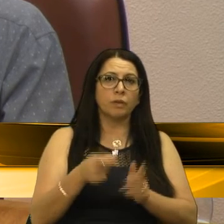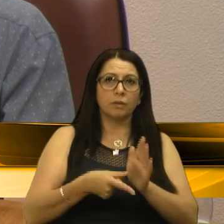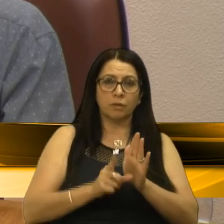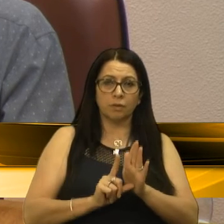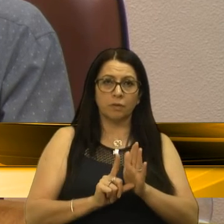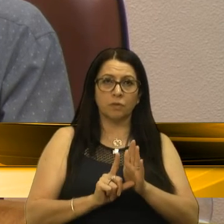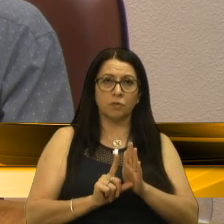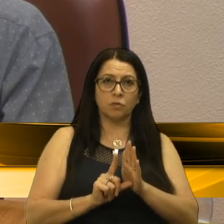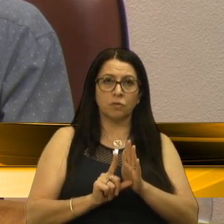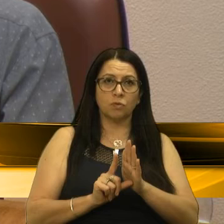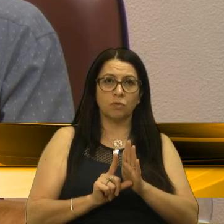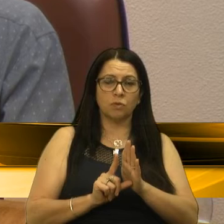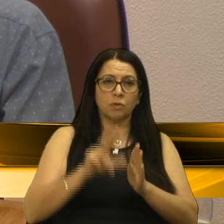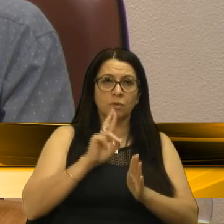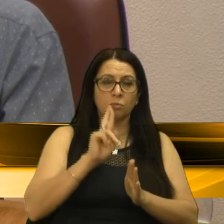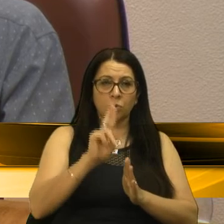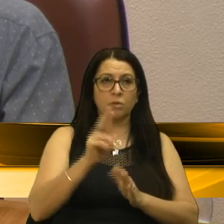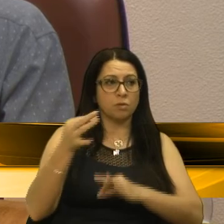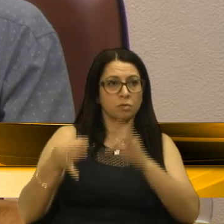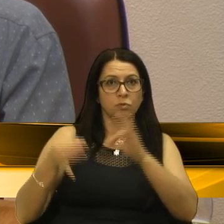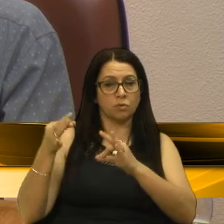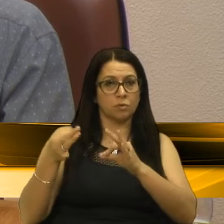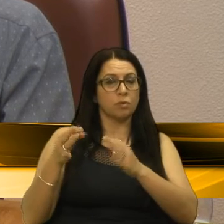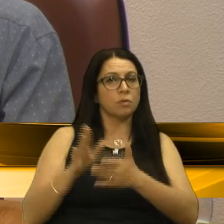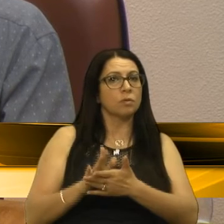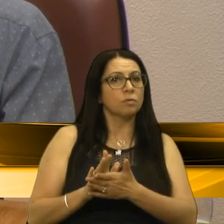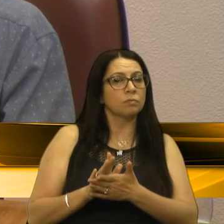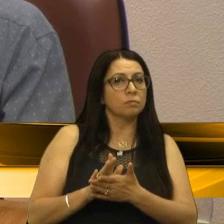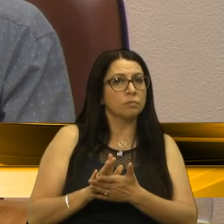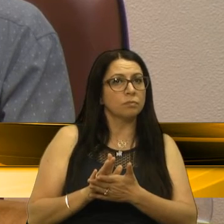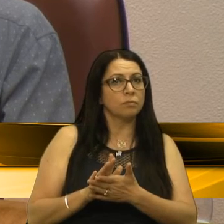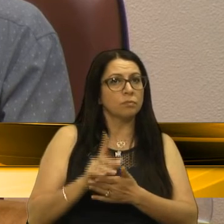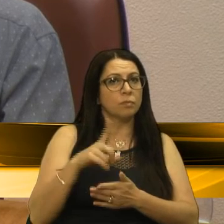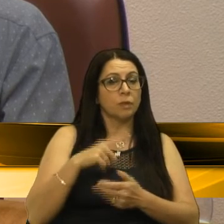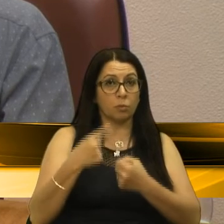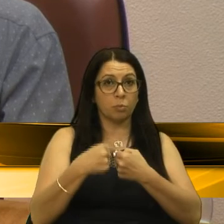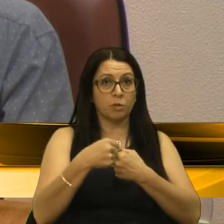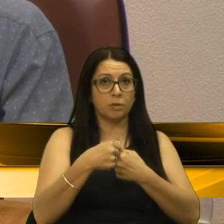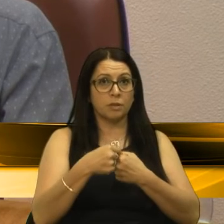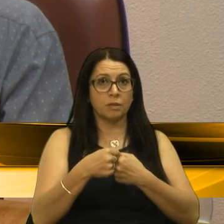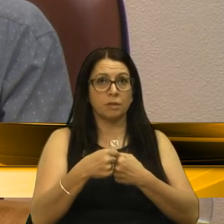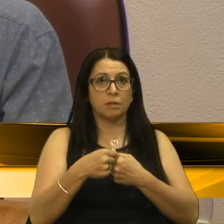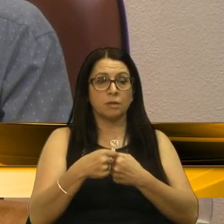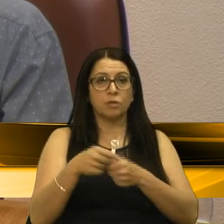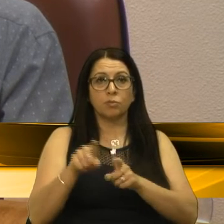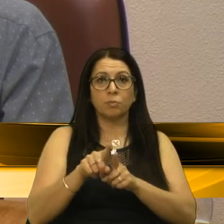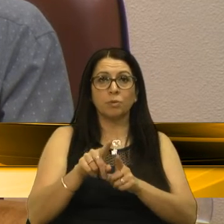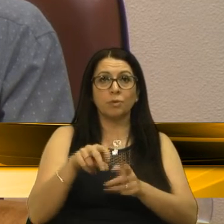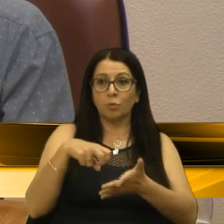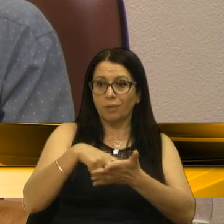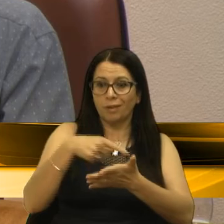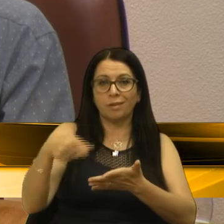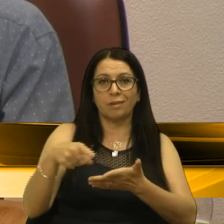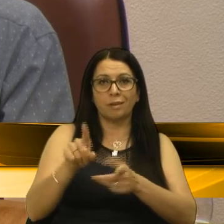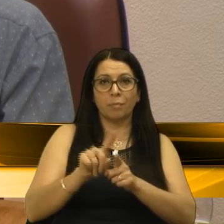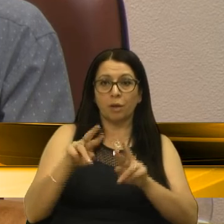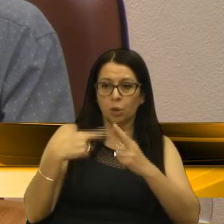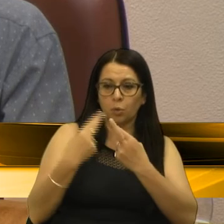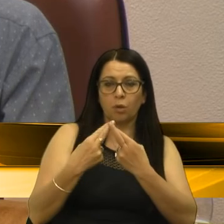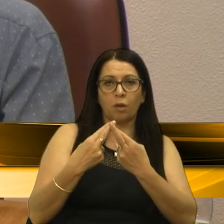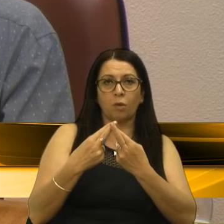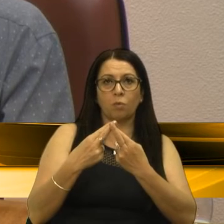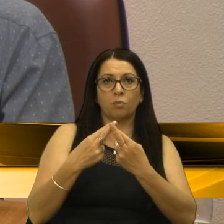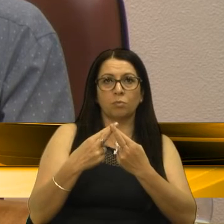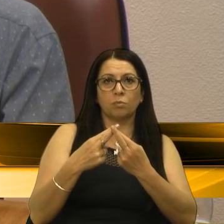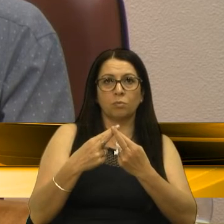proveniente jurisdicional, que condene o município de Caxias do Sul, unicamente ele, a reunião pacífica